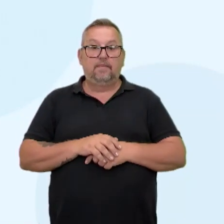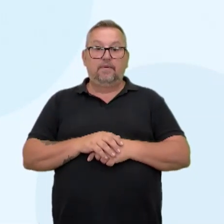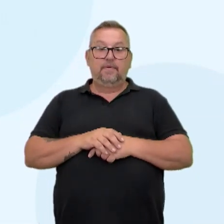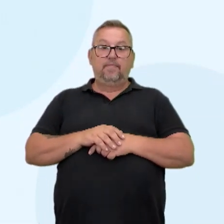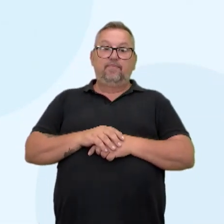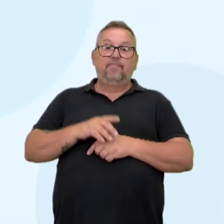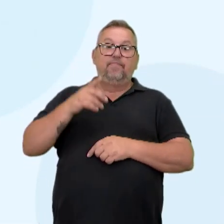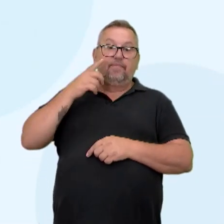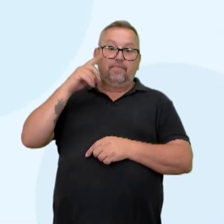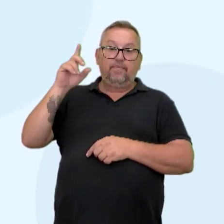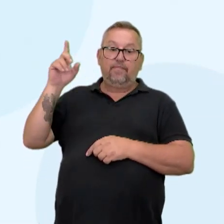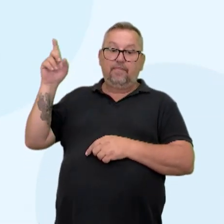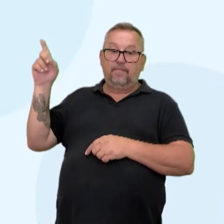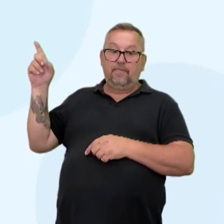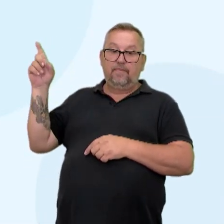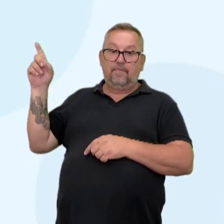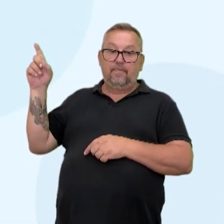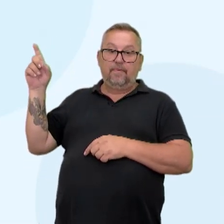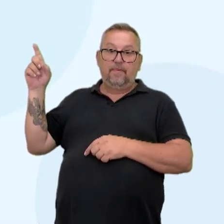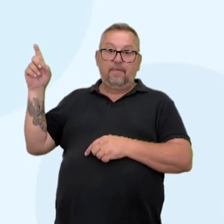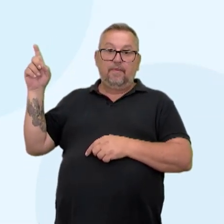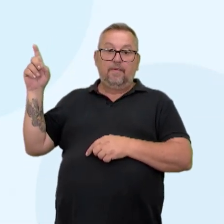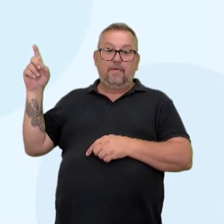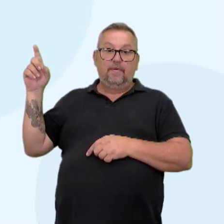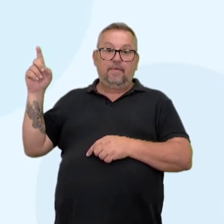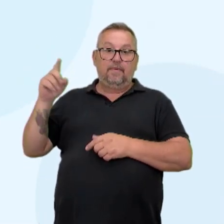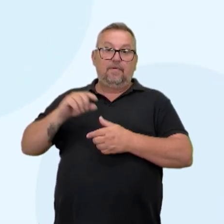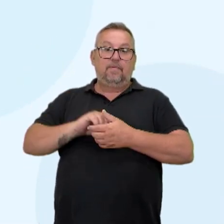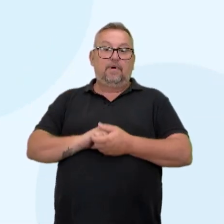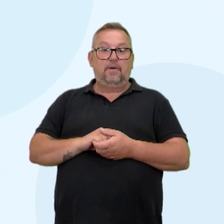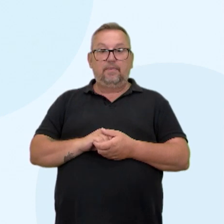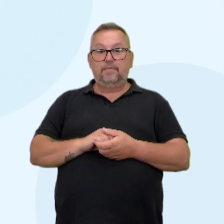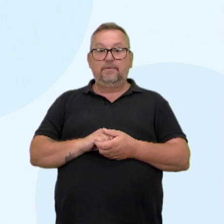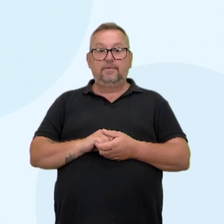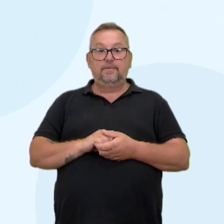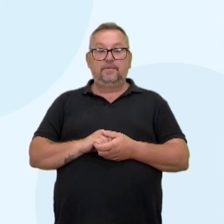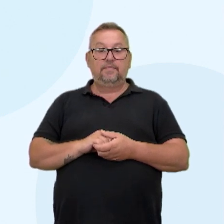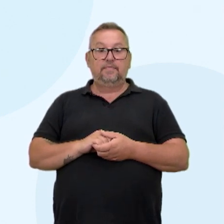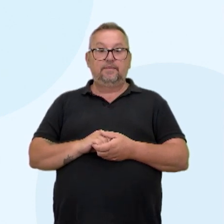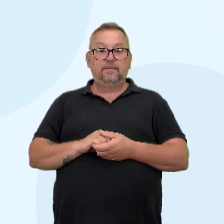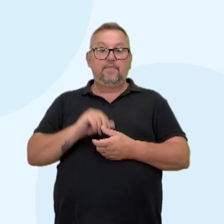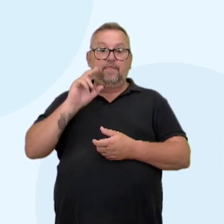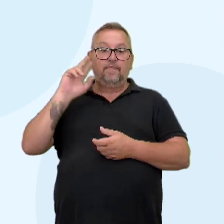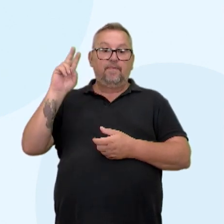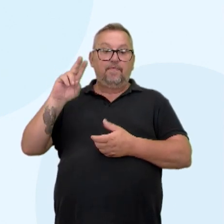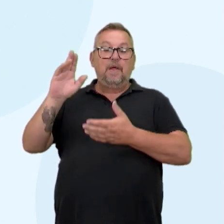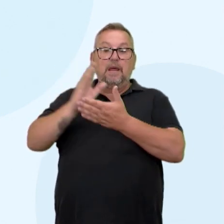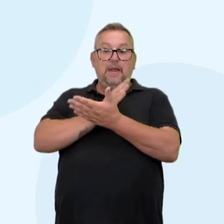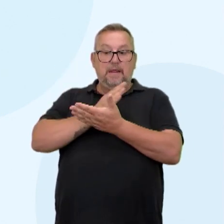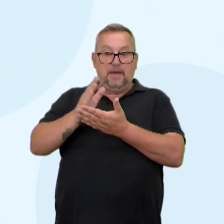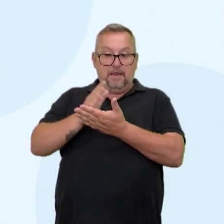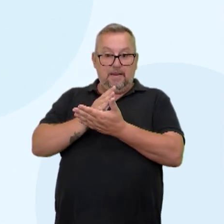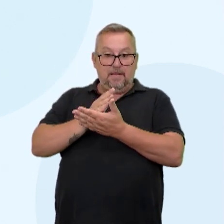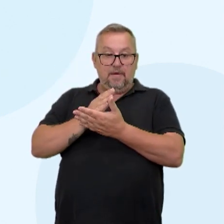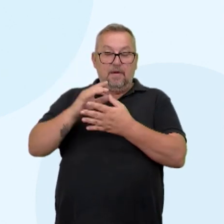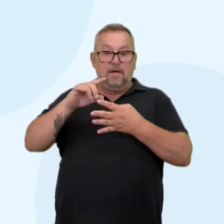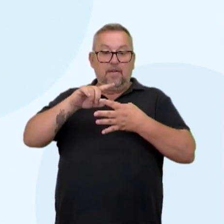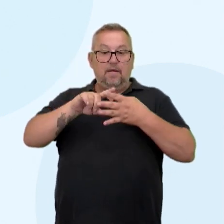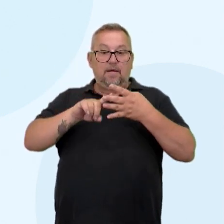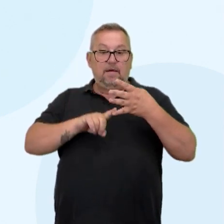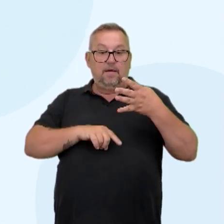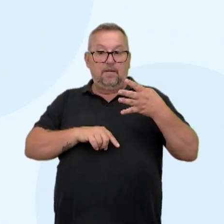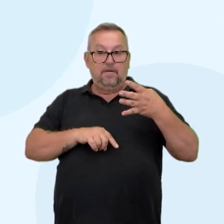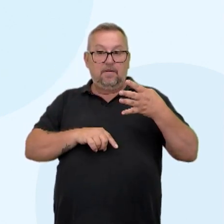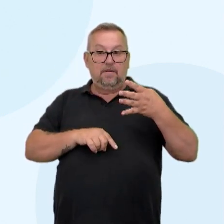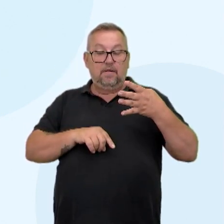uma ênfase para o éon, né, vai aparecer lá uma setinha, isso aí, tá lá, né, e a divisão dos 4 éons. Mas o